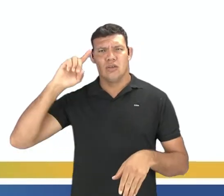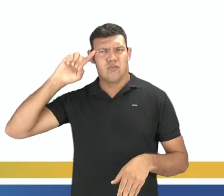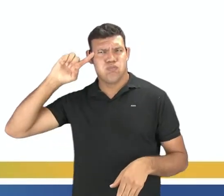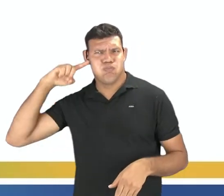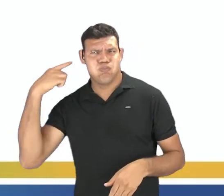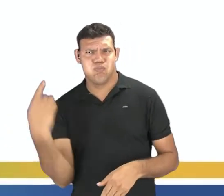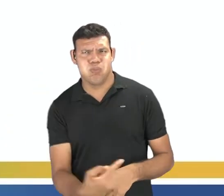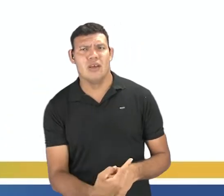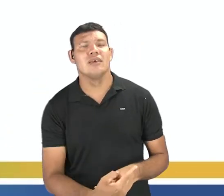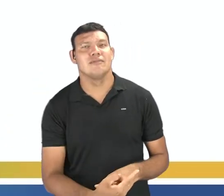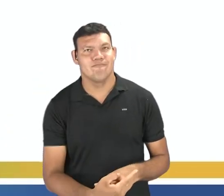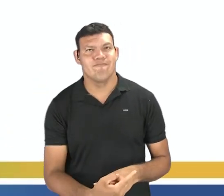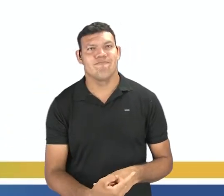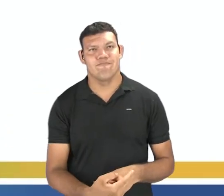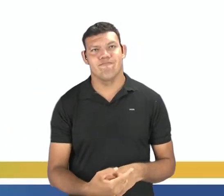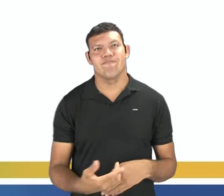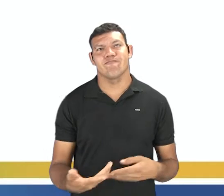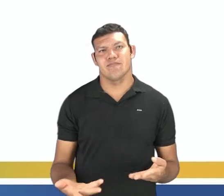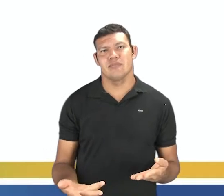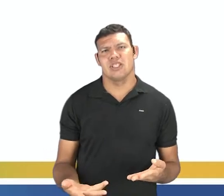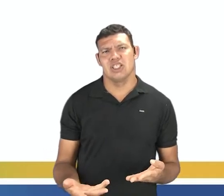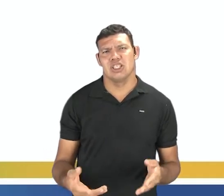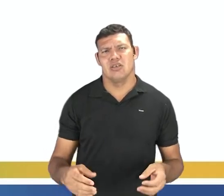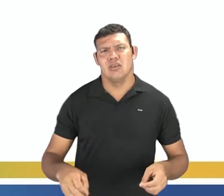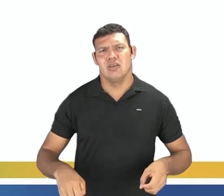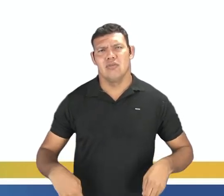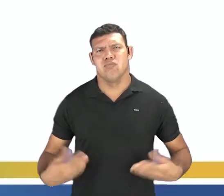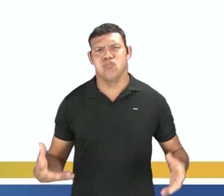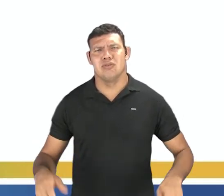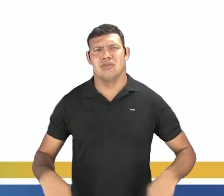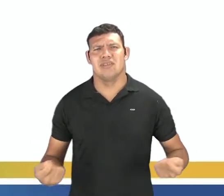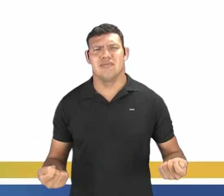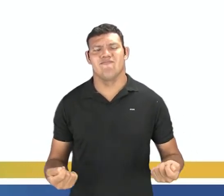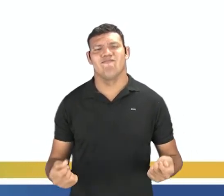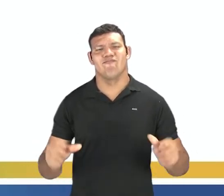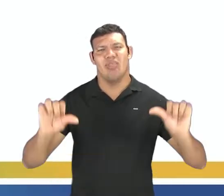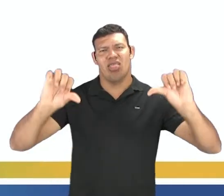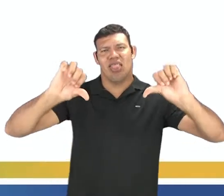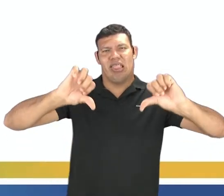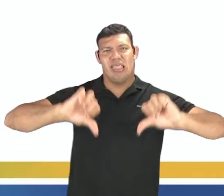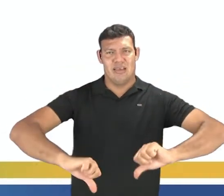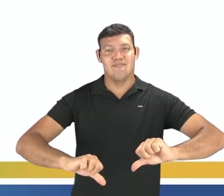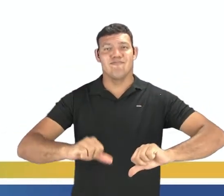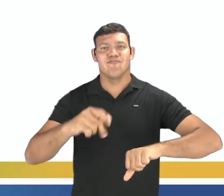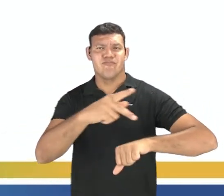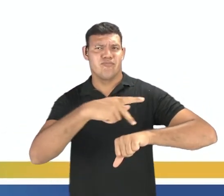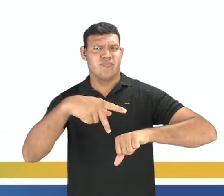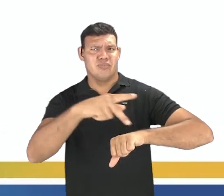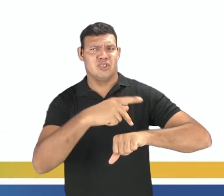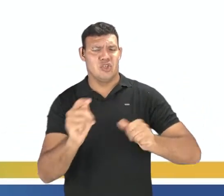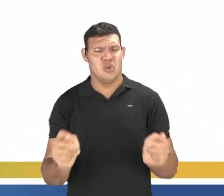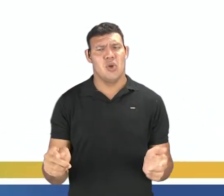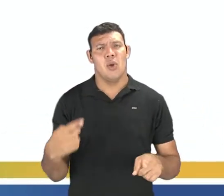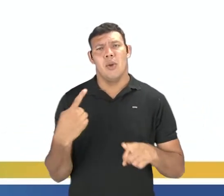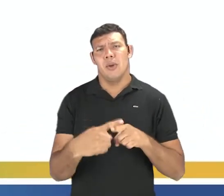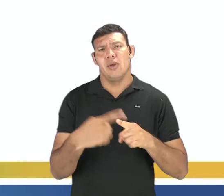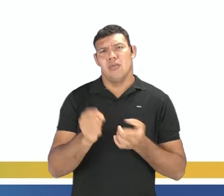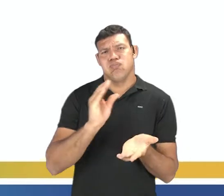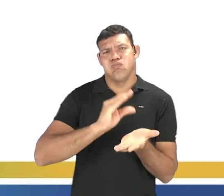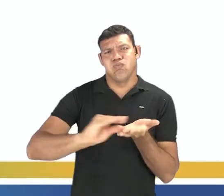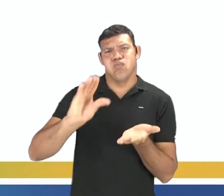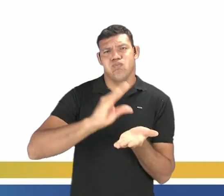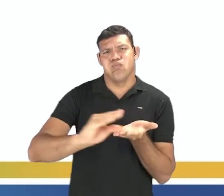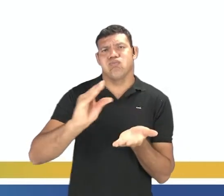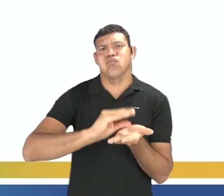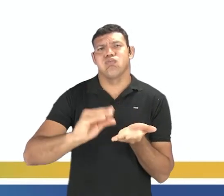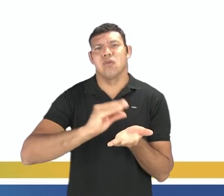isso, nós temos 116 bilhões de investimentos. Isso quebra qualquer país, pessoal. É um investimento muito alto. Se você for observar, é algo